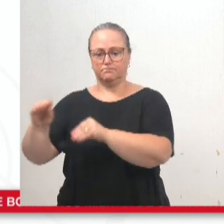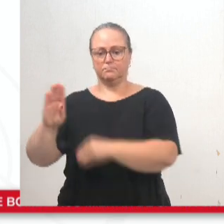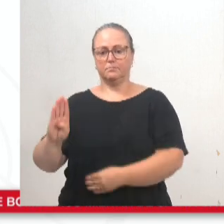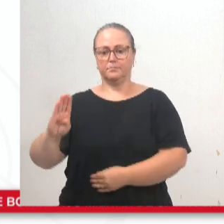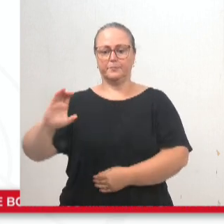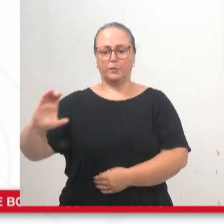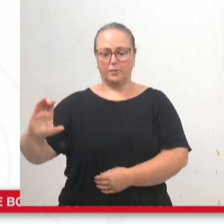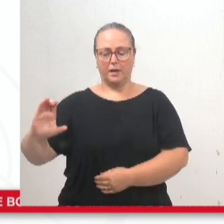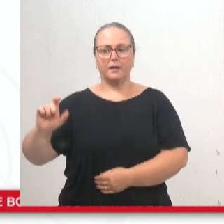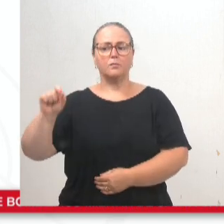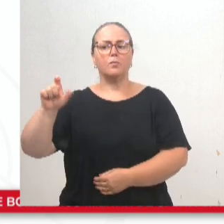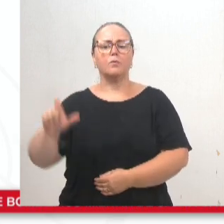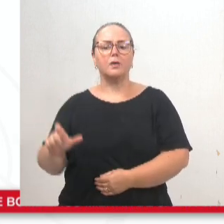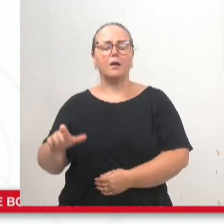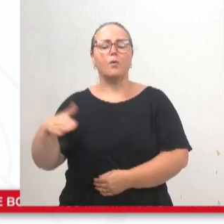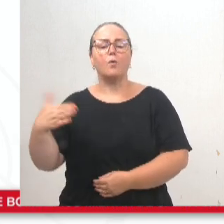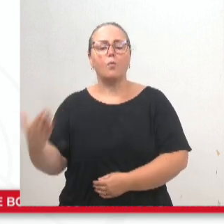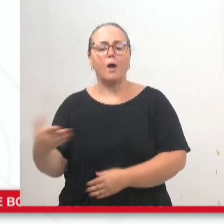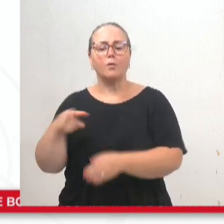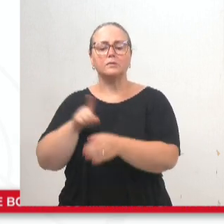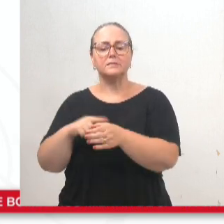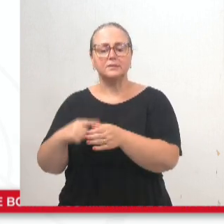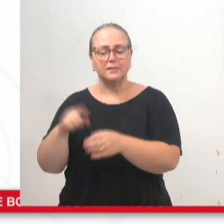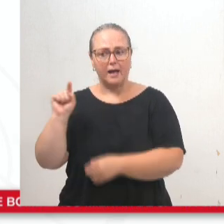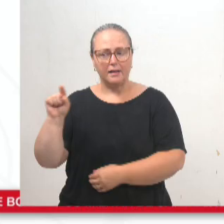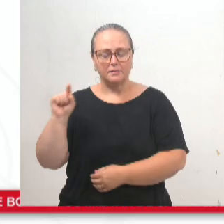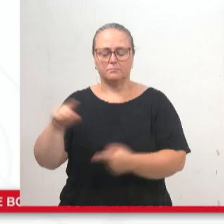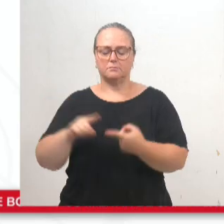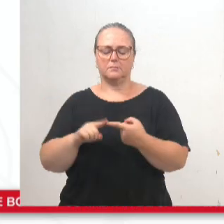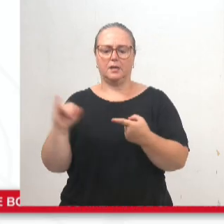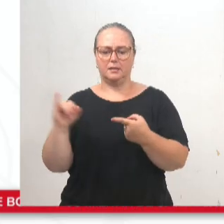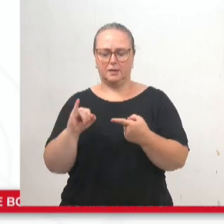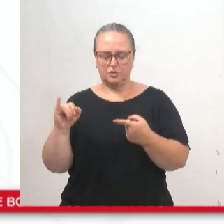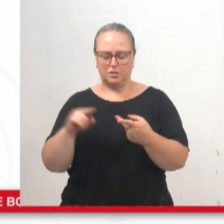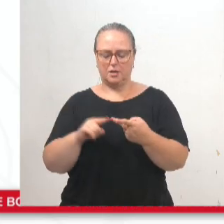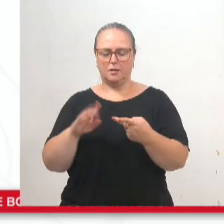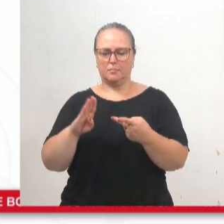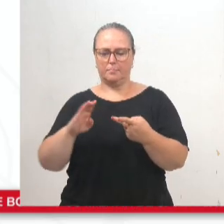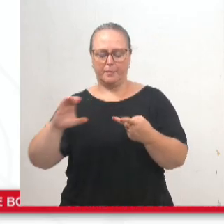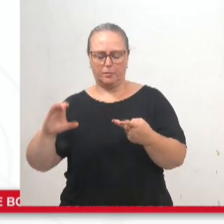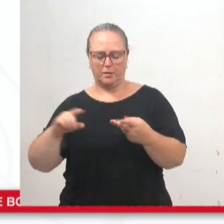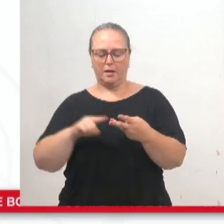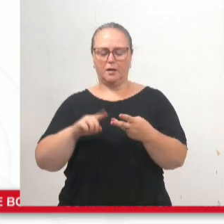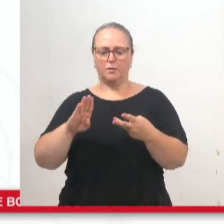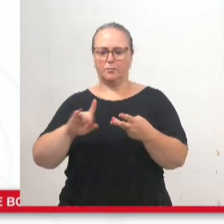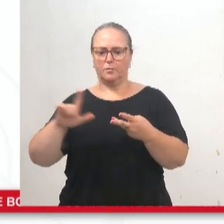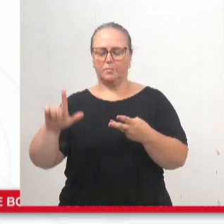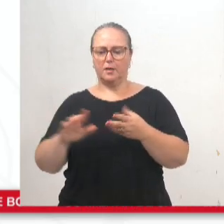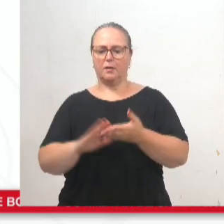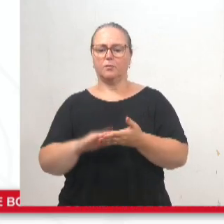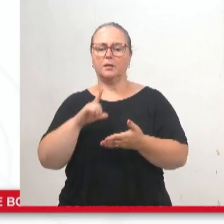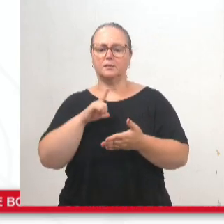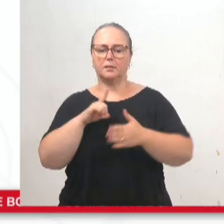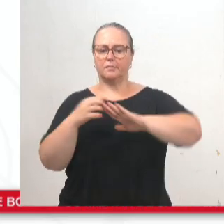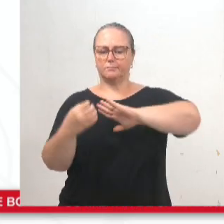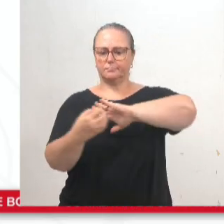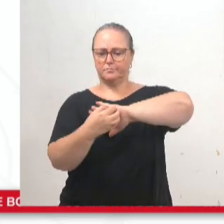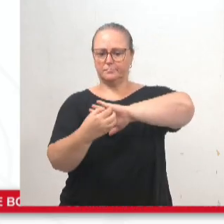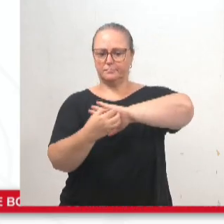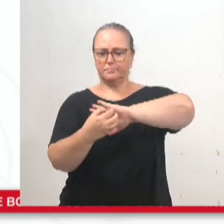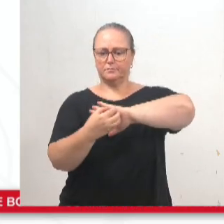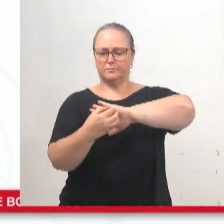de Itajaí, Balneário Camboriú e Blumenau. Então, envolve toda a região do Vale Europeu, do Vale do Itajaí, no litoral